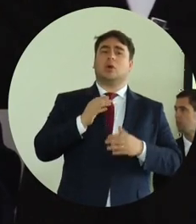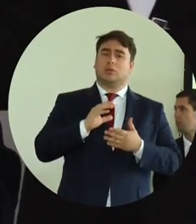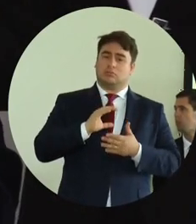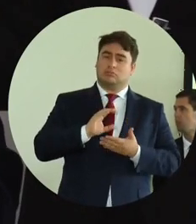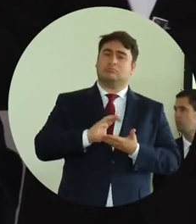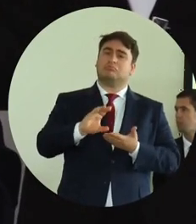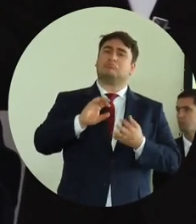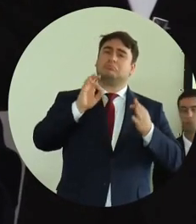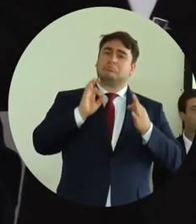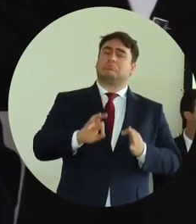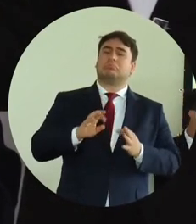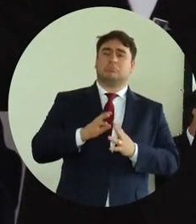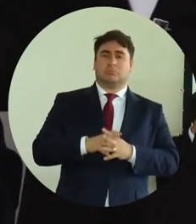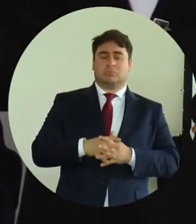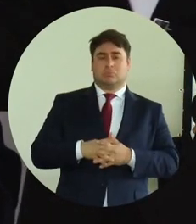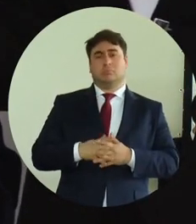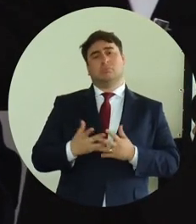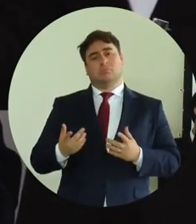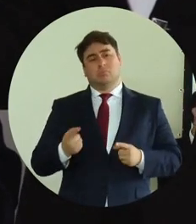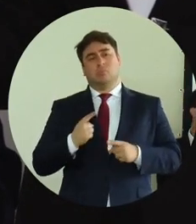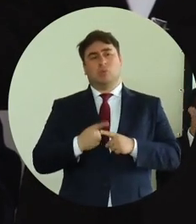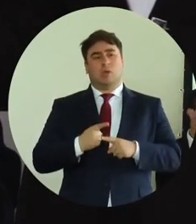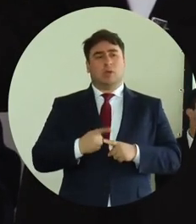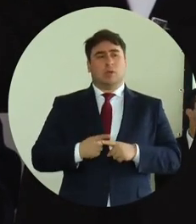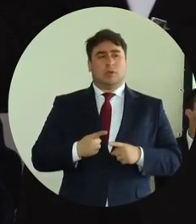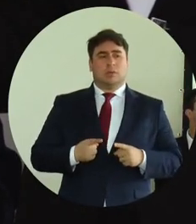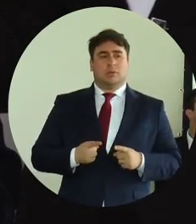nisso. Porque